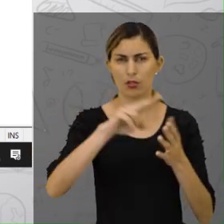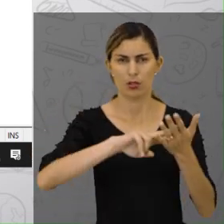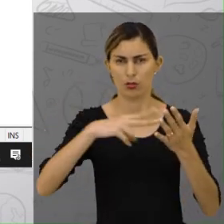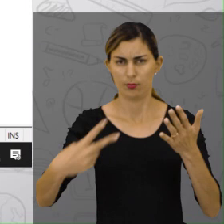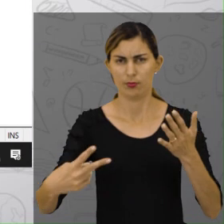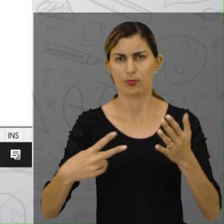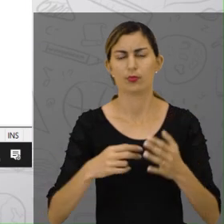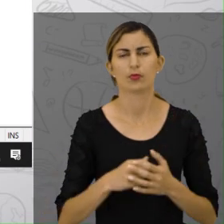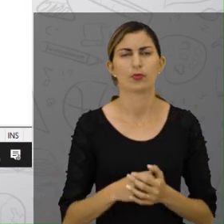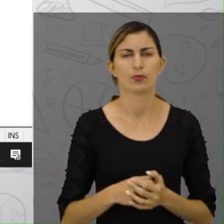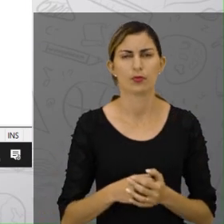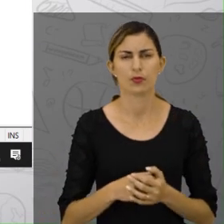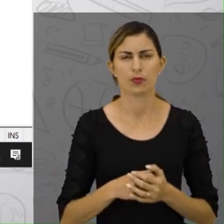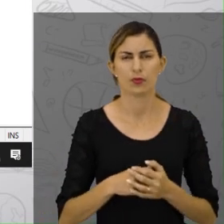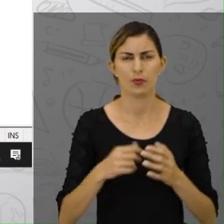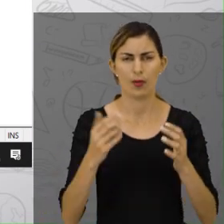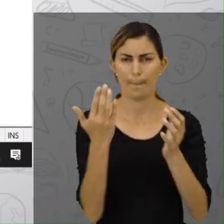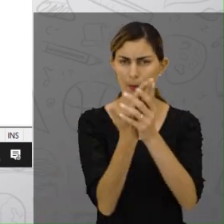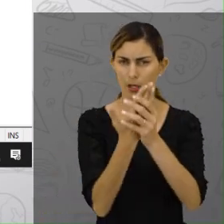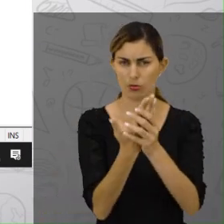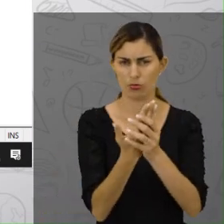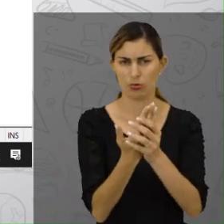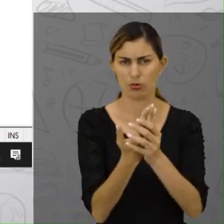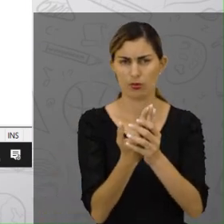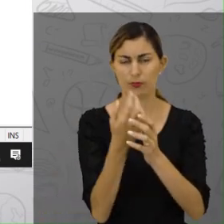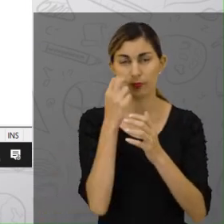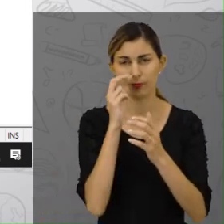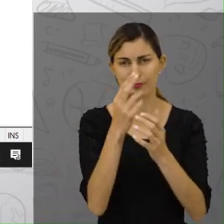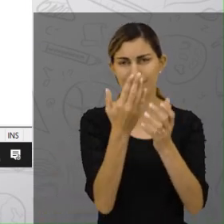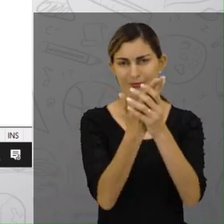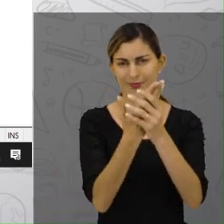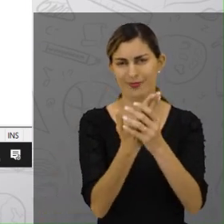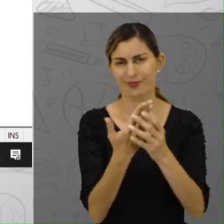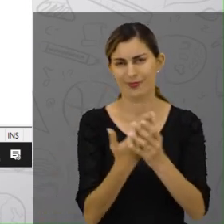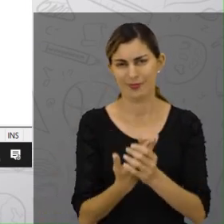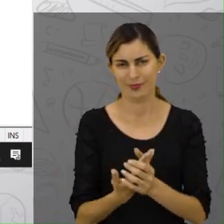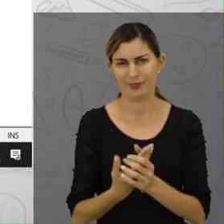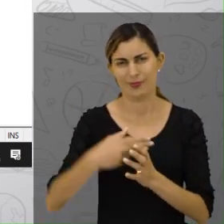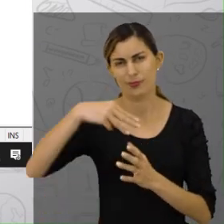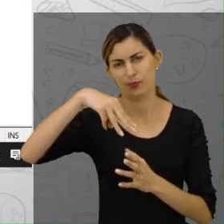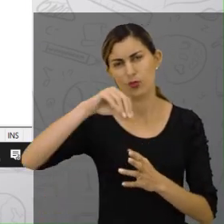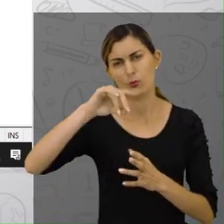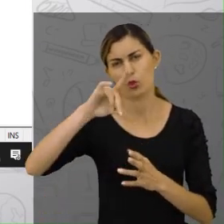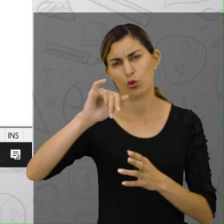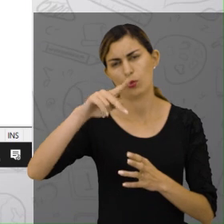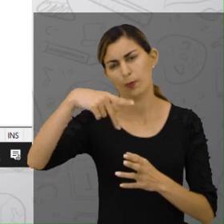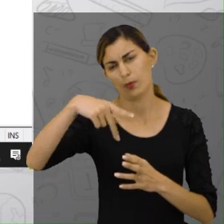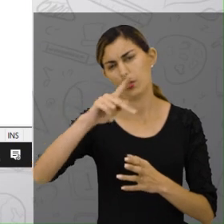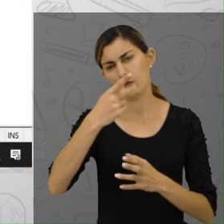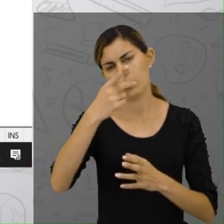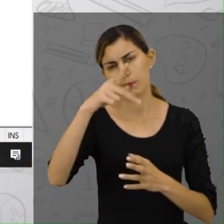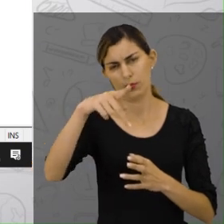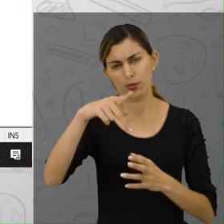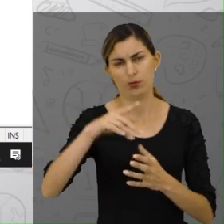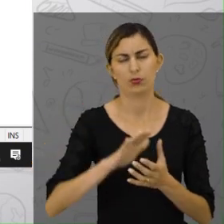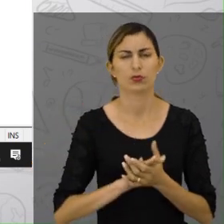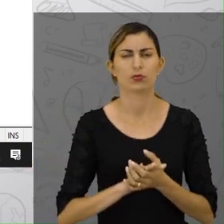será interpretada pelo Apache, obviamente pelo módulo PHP.